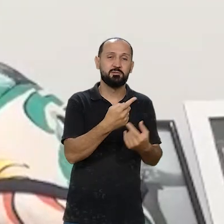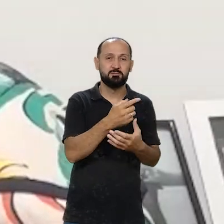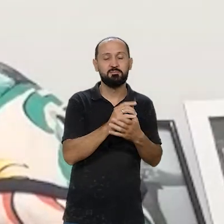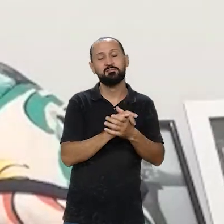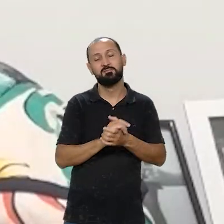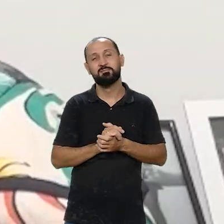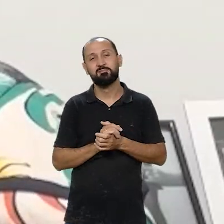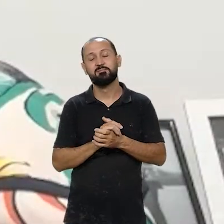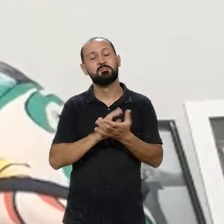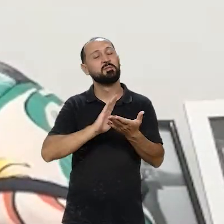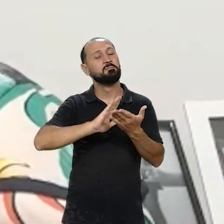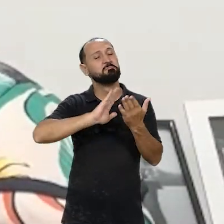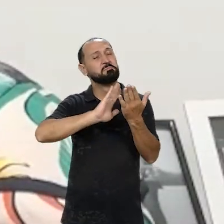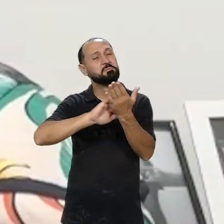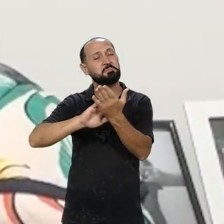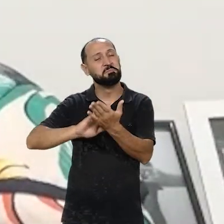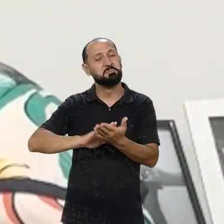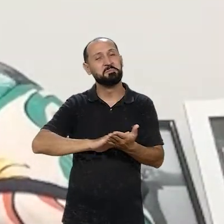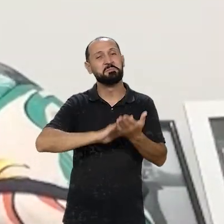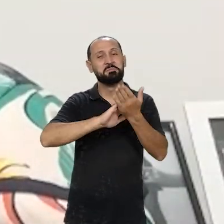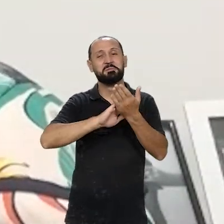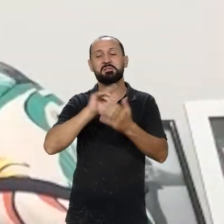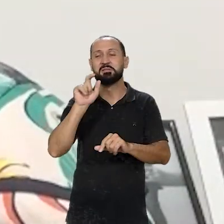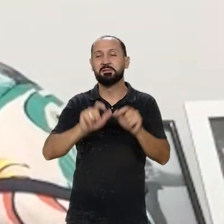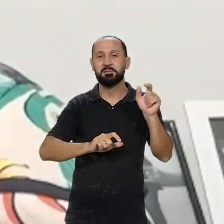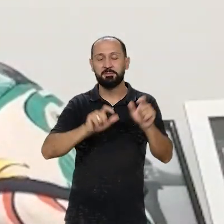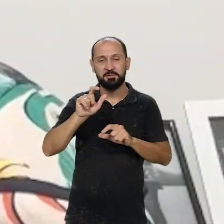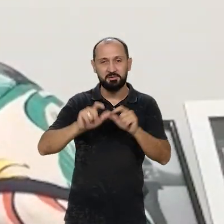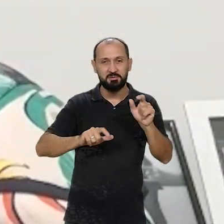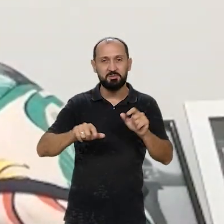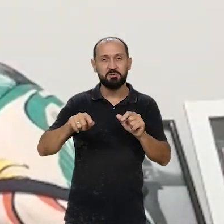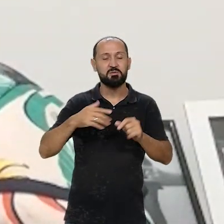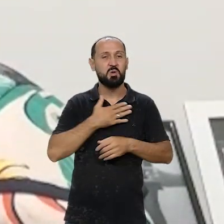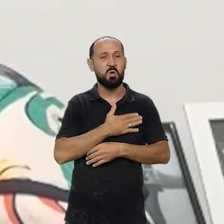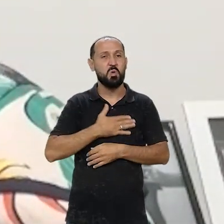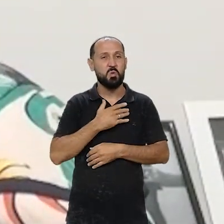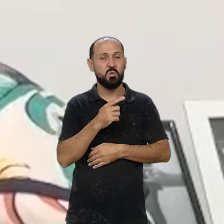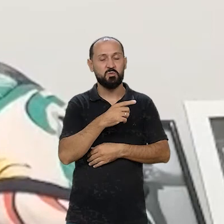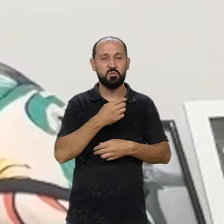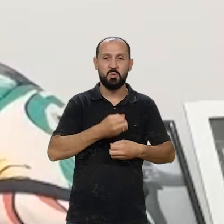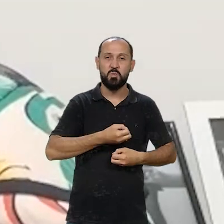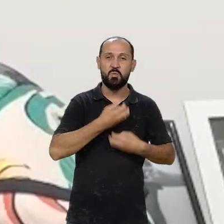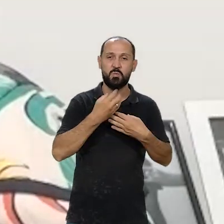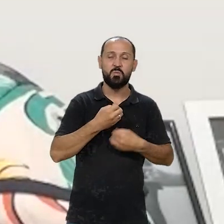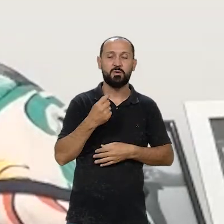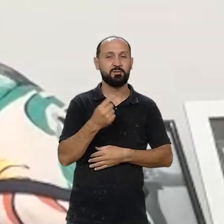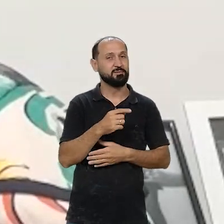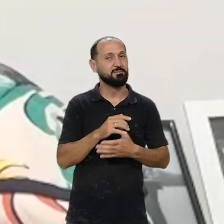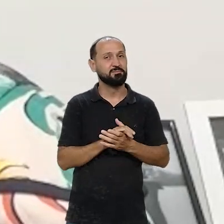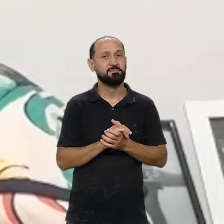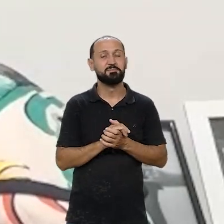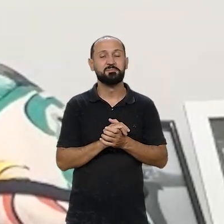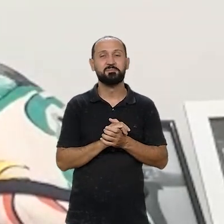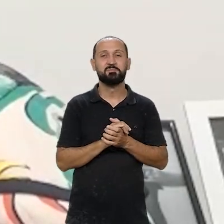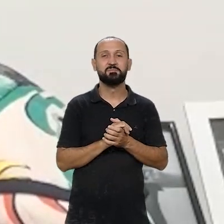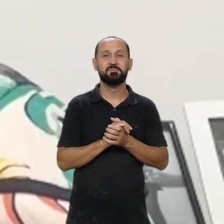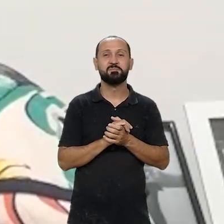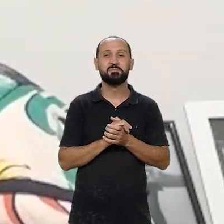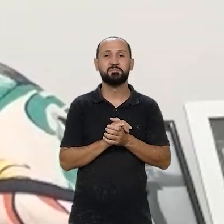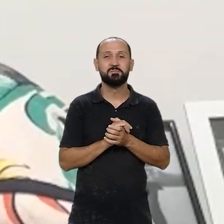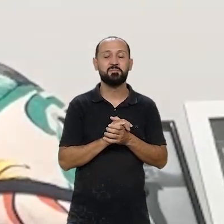um presente para ele, numa homenagem de pessoas que gostam muito do poeta e gostavam muito